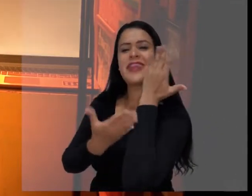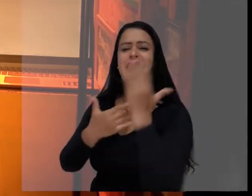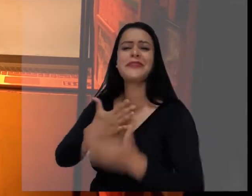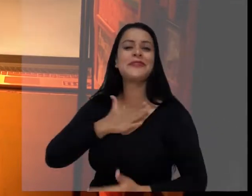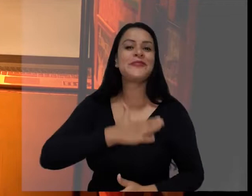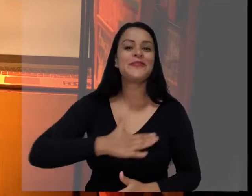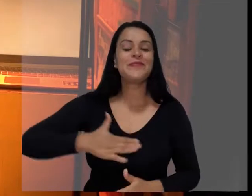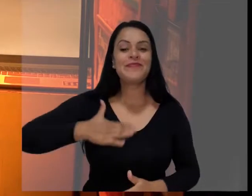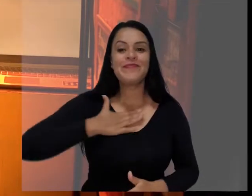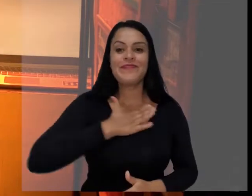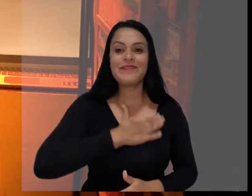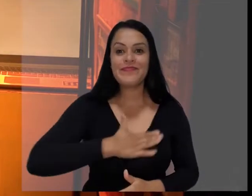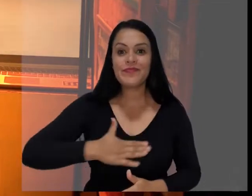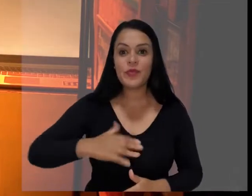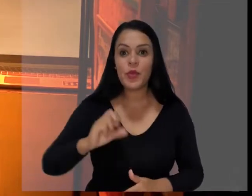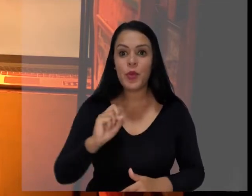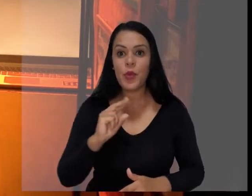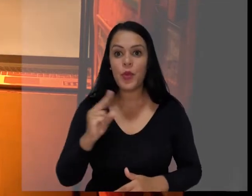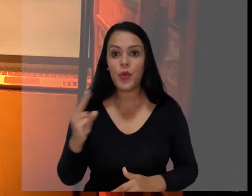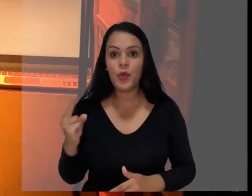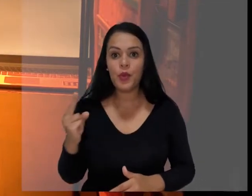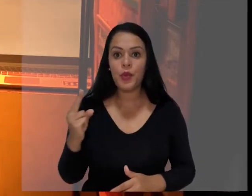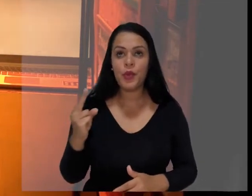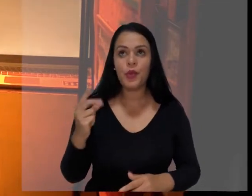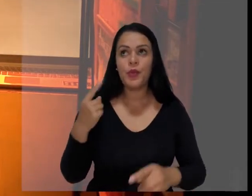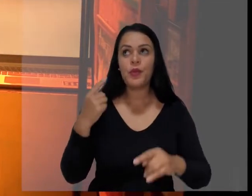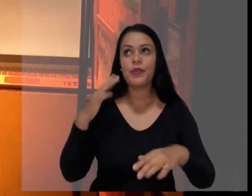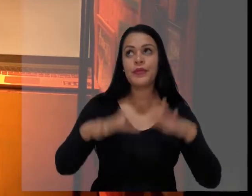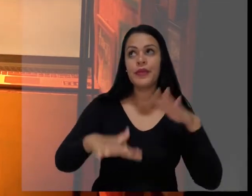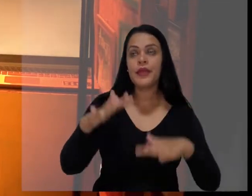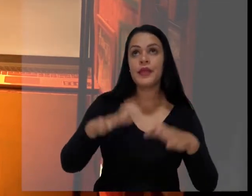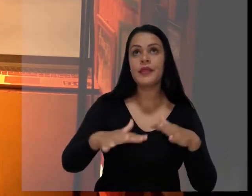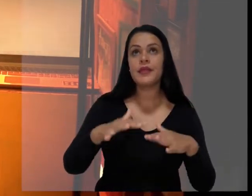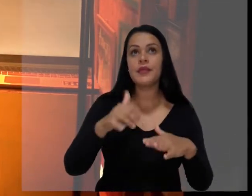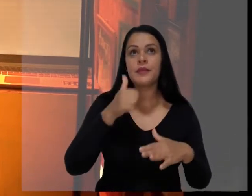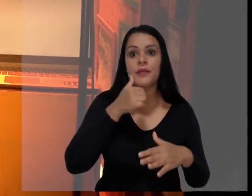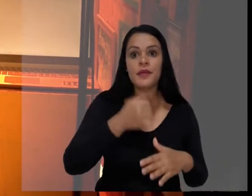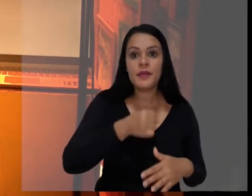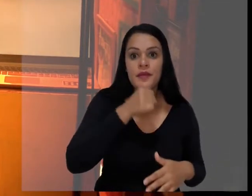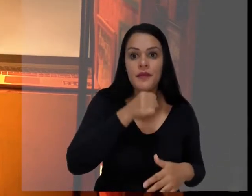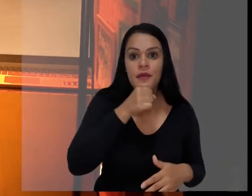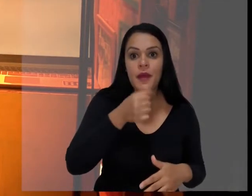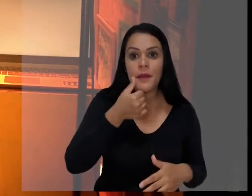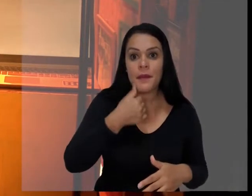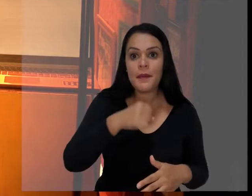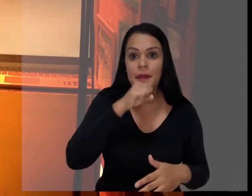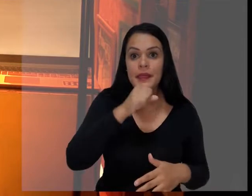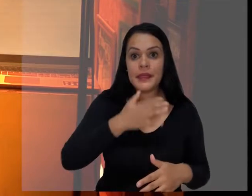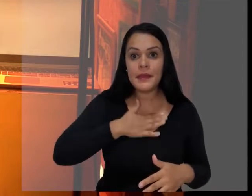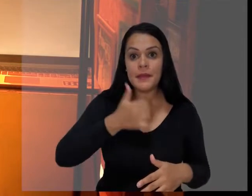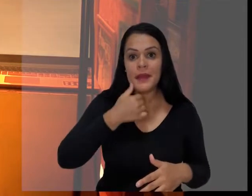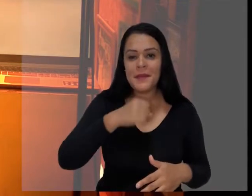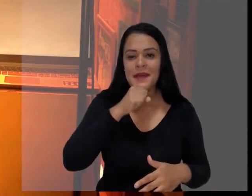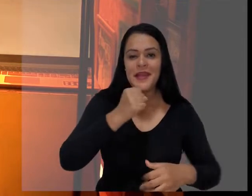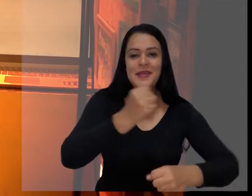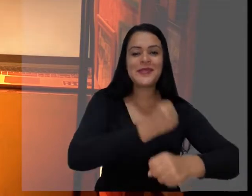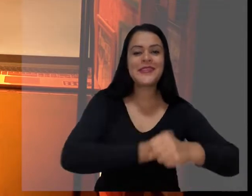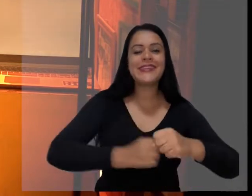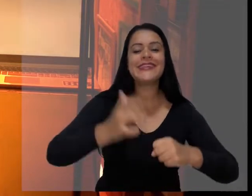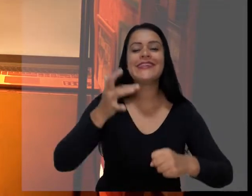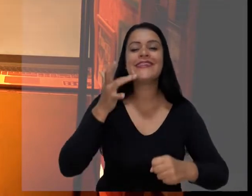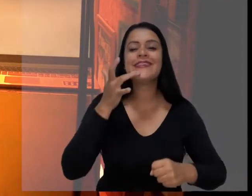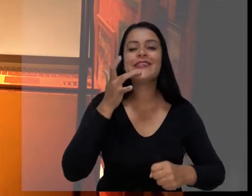muito. Ou talvez porque minha nona, a mãe da minha mãe, ela recebia a gente com comida